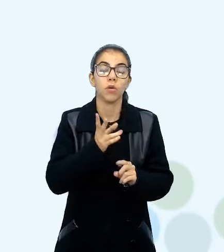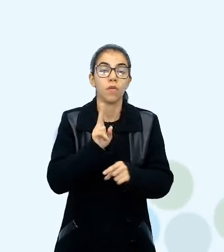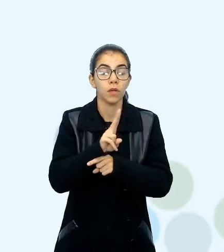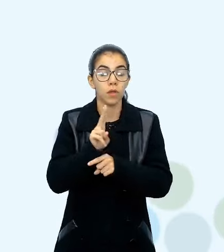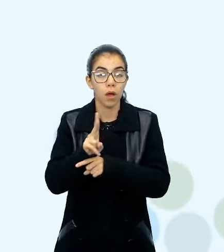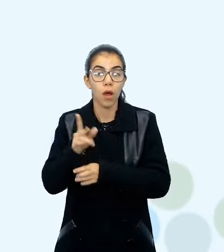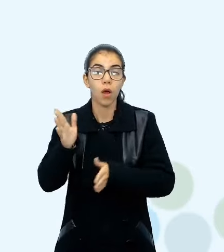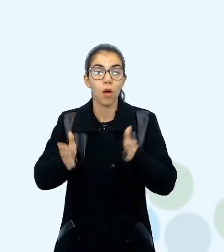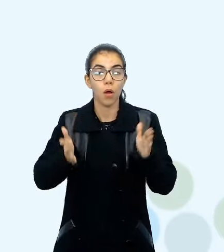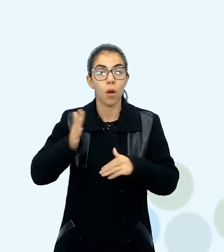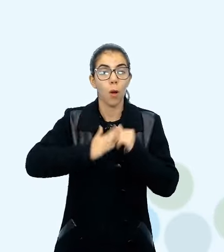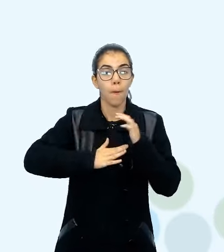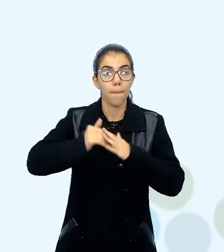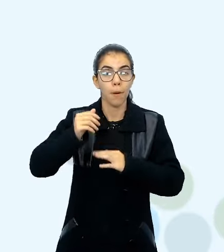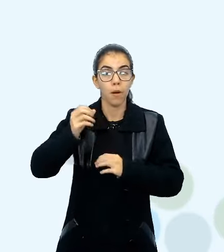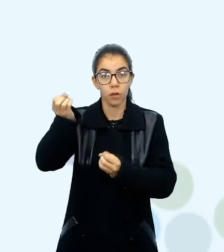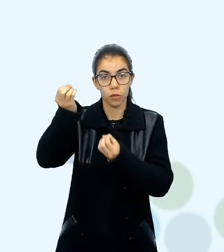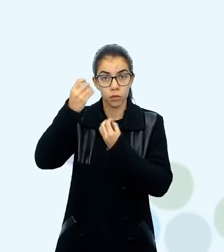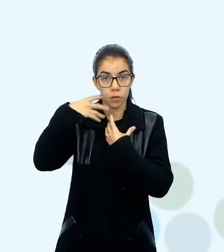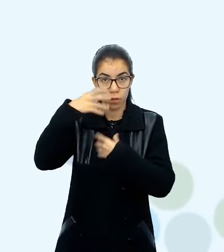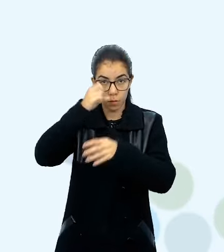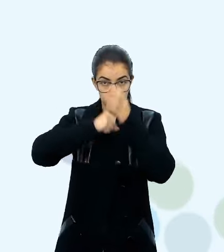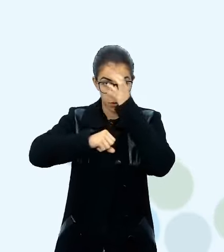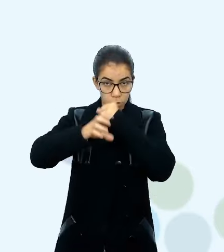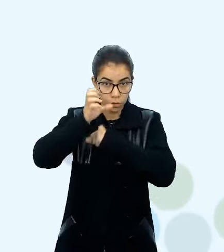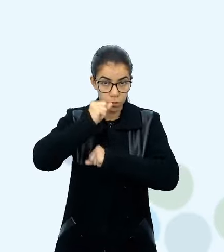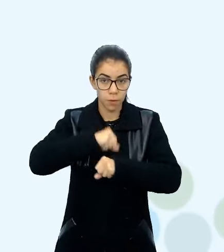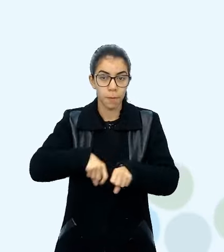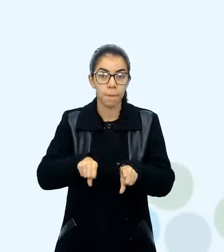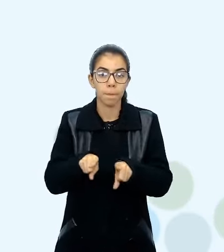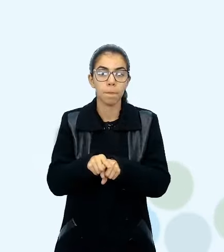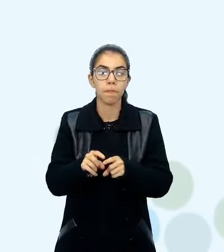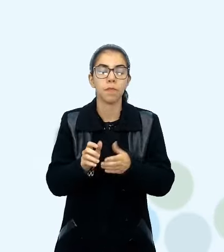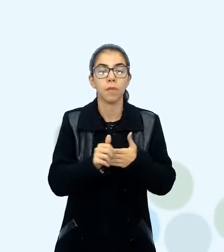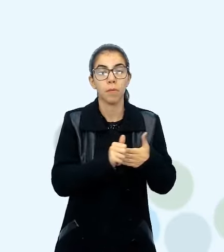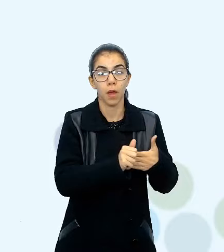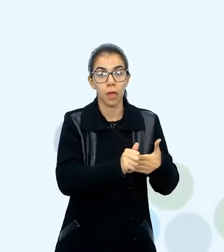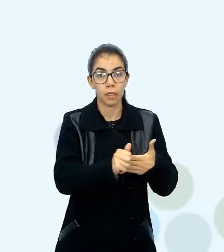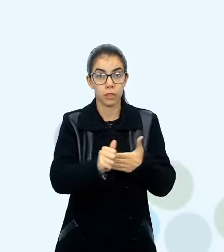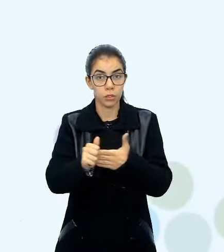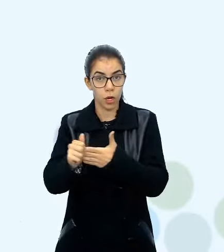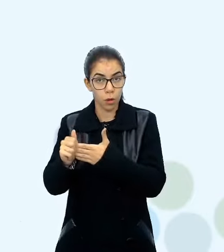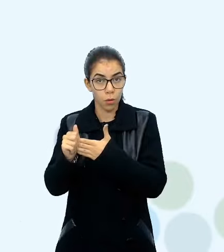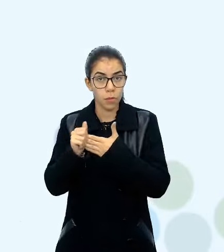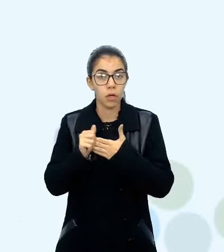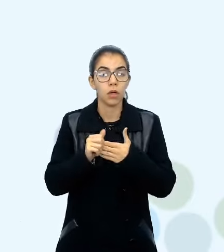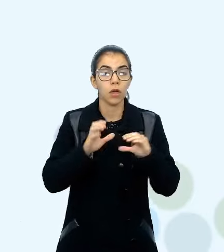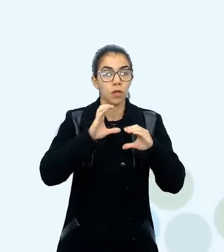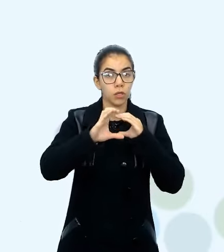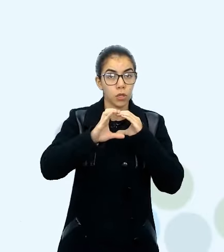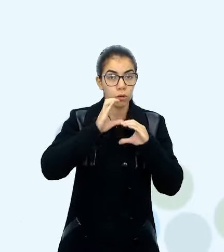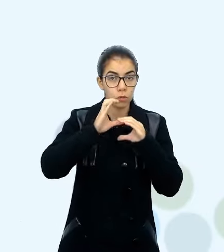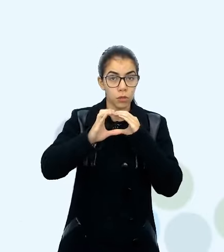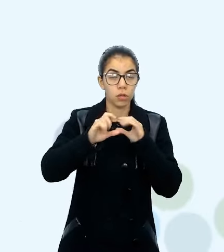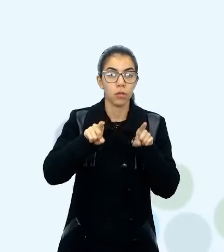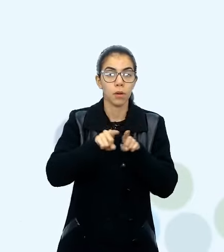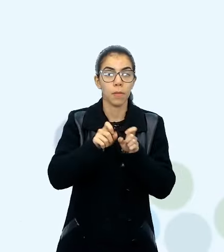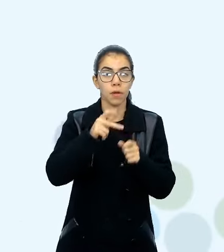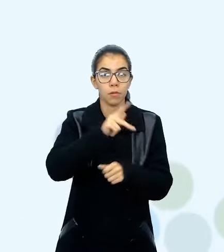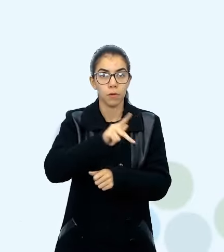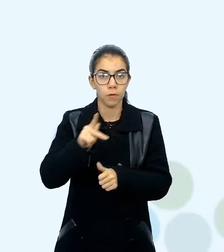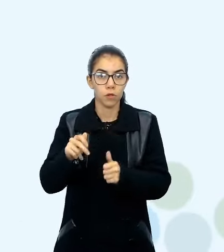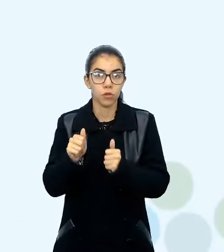o processo de aprendizagem e também de direcionamento e também de comunicação junto com o